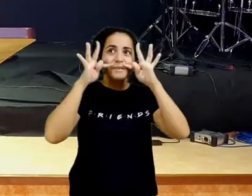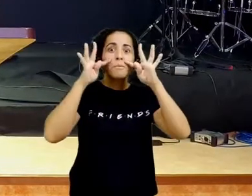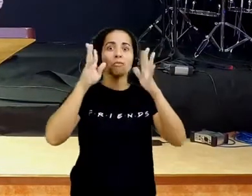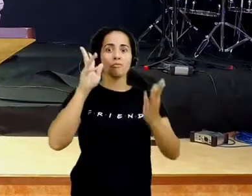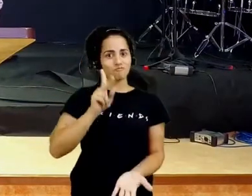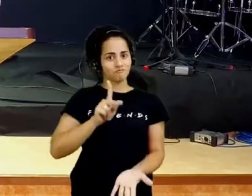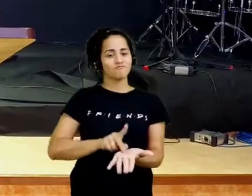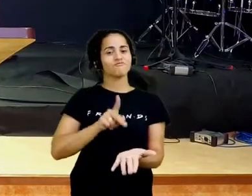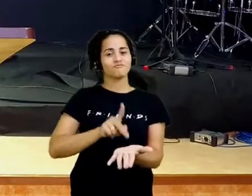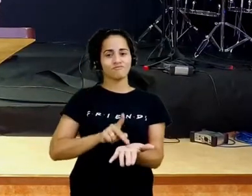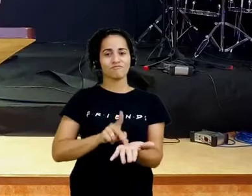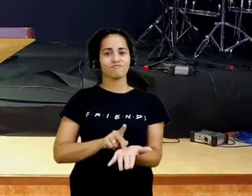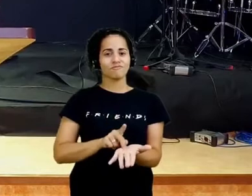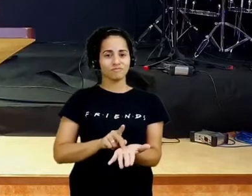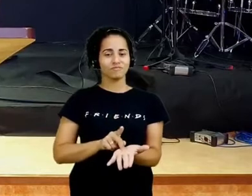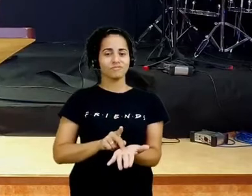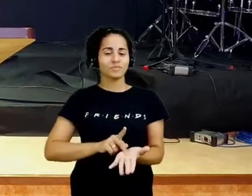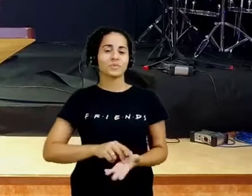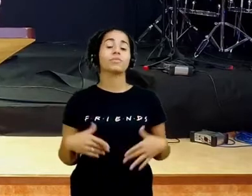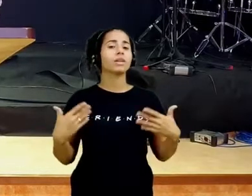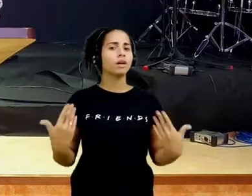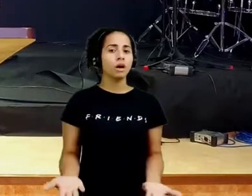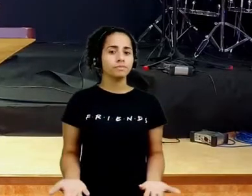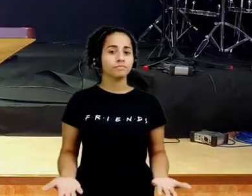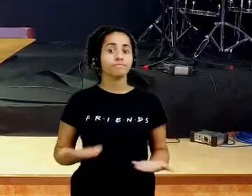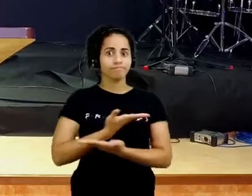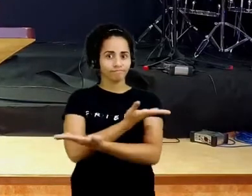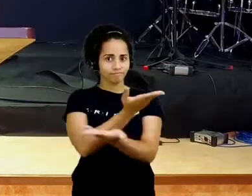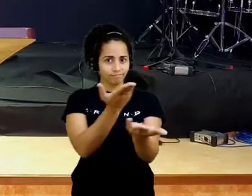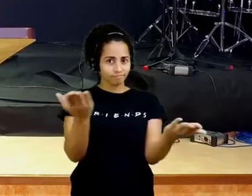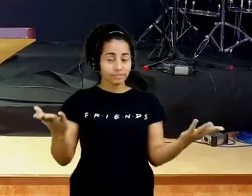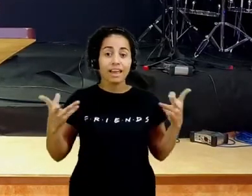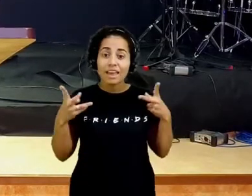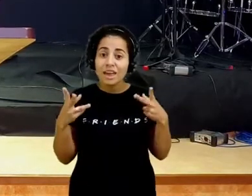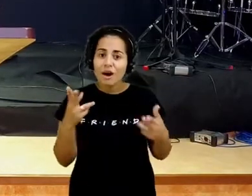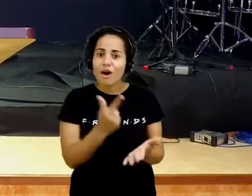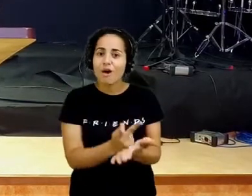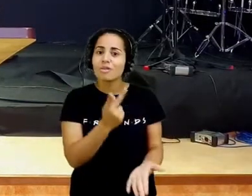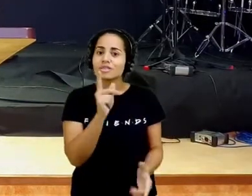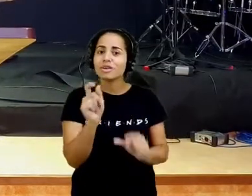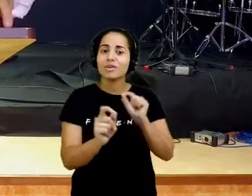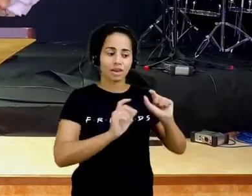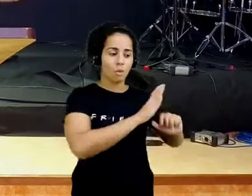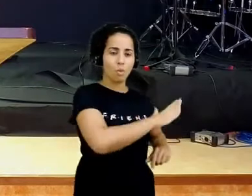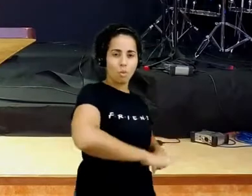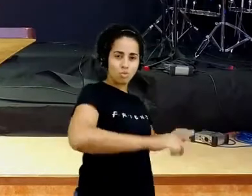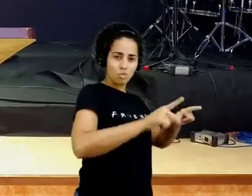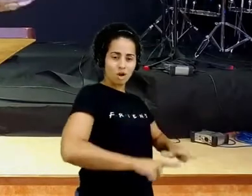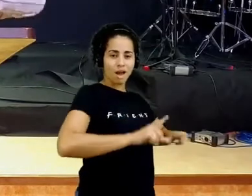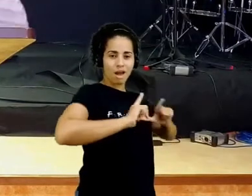isso, queridos ouvintes da palavra de Deus, igreja do Senhor, que aconteceu com Israel. E